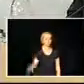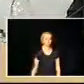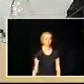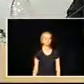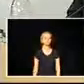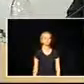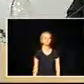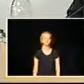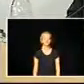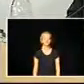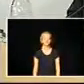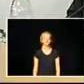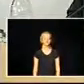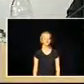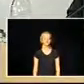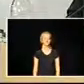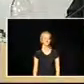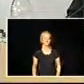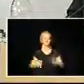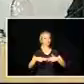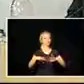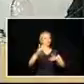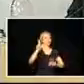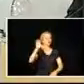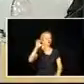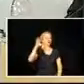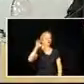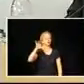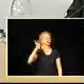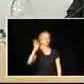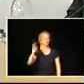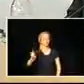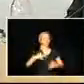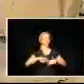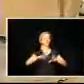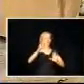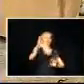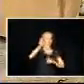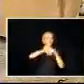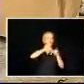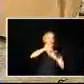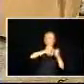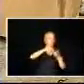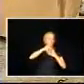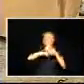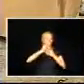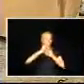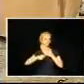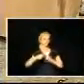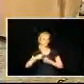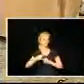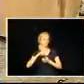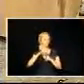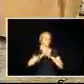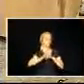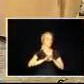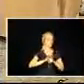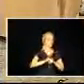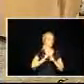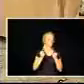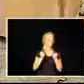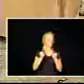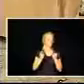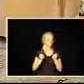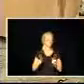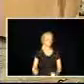Finanças é composta de área de receita, área de planejamento, controle econômico, departamento de contabilidade, departamento de tesouraria,